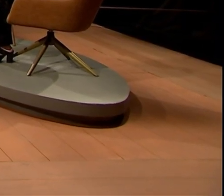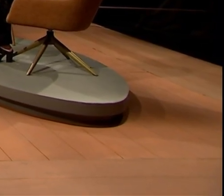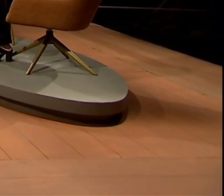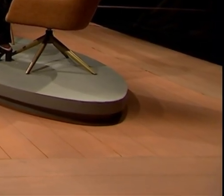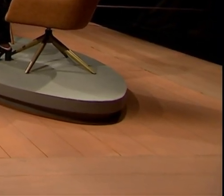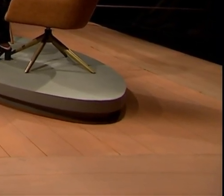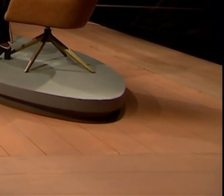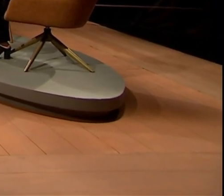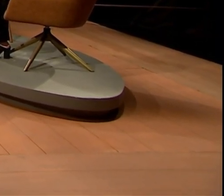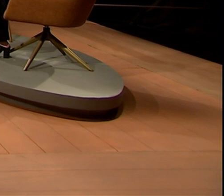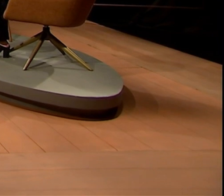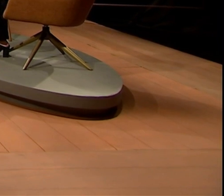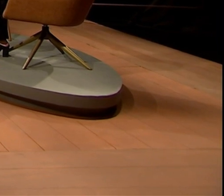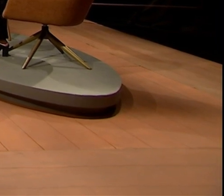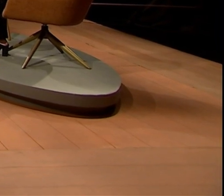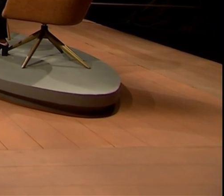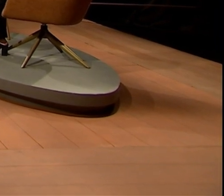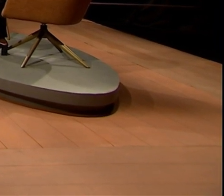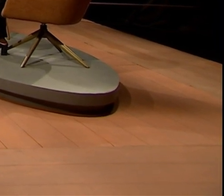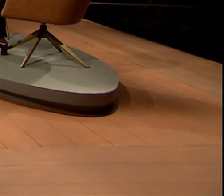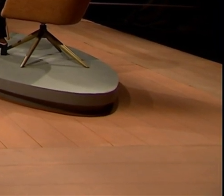baby.